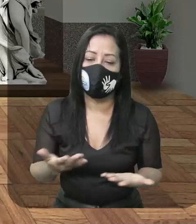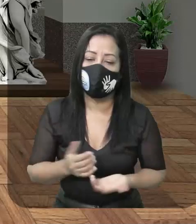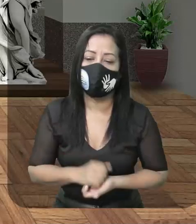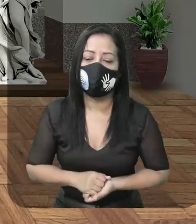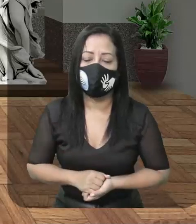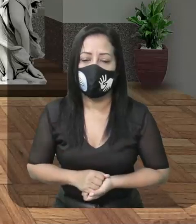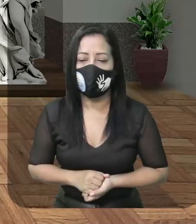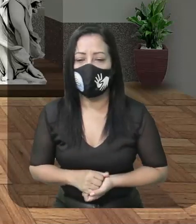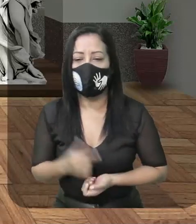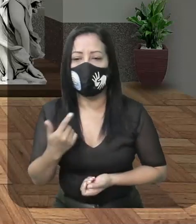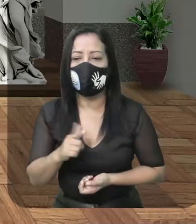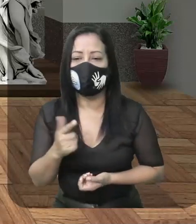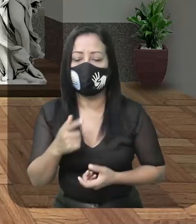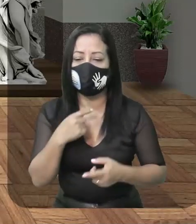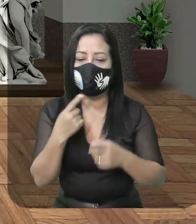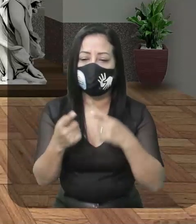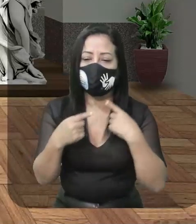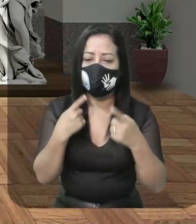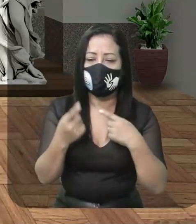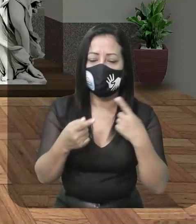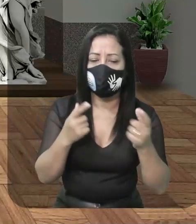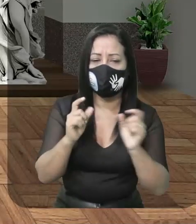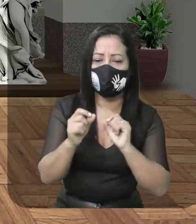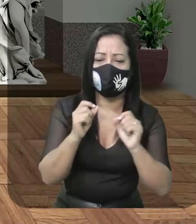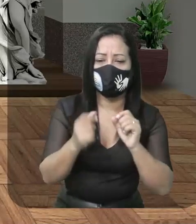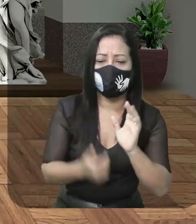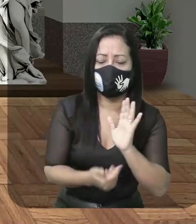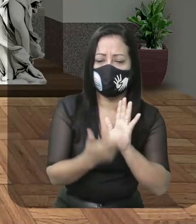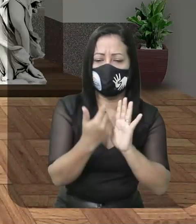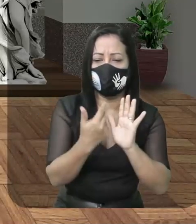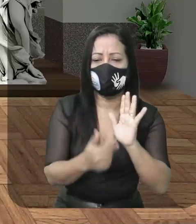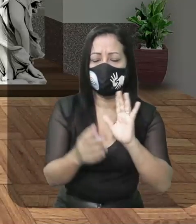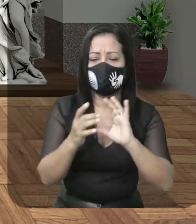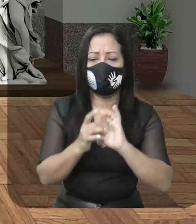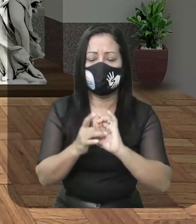Aí não tem dúvida quando fala sobre a arte, sobre a democracia,